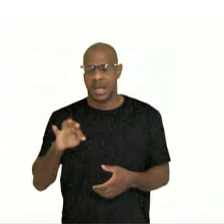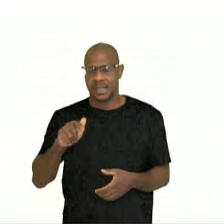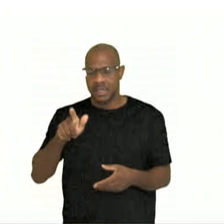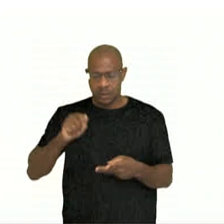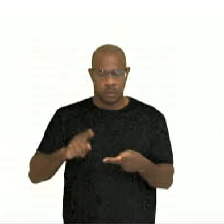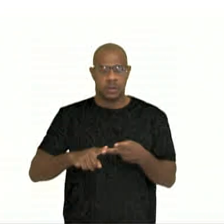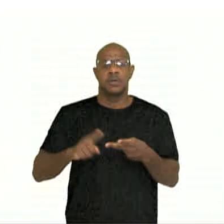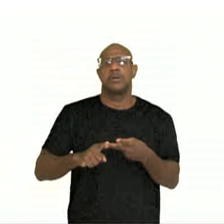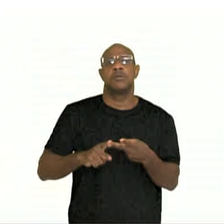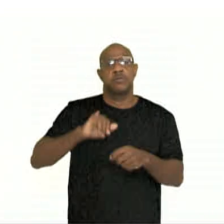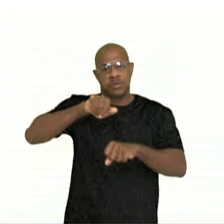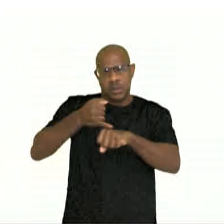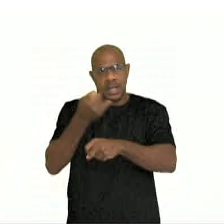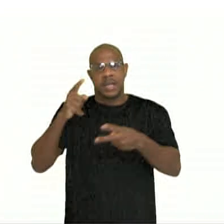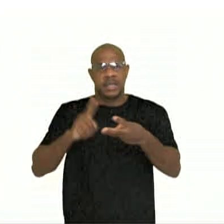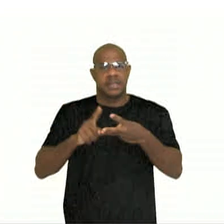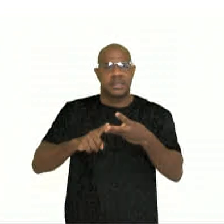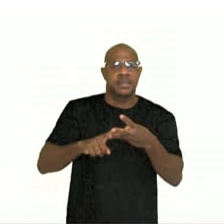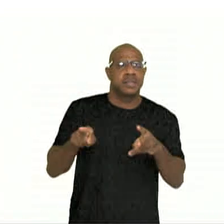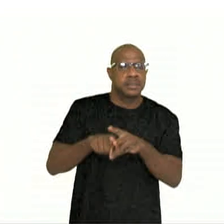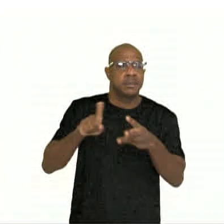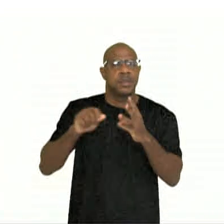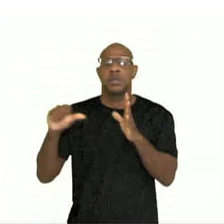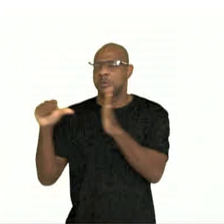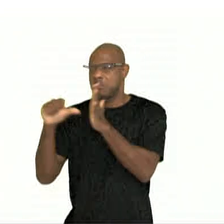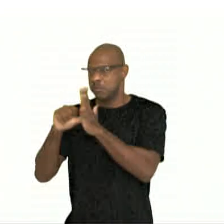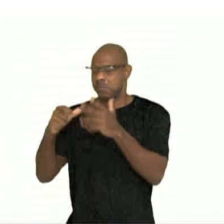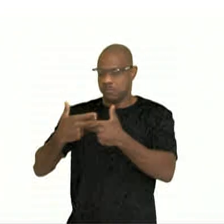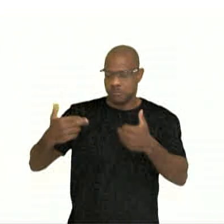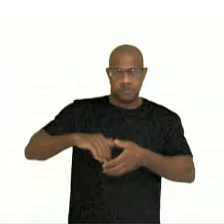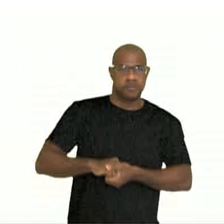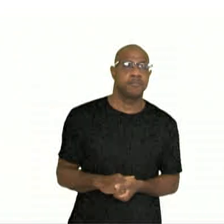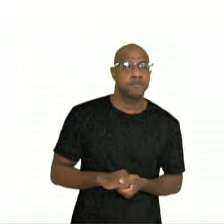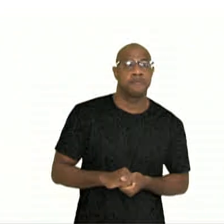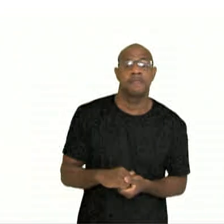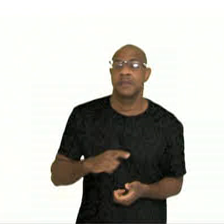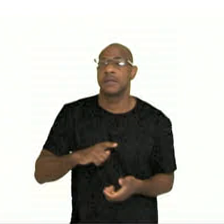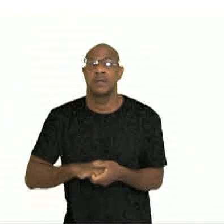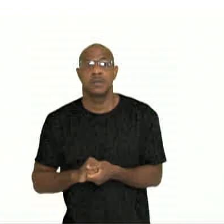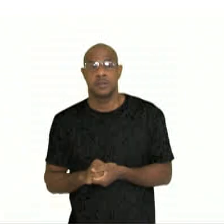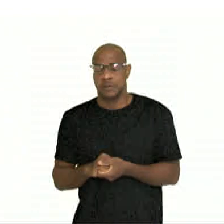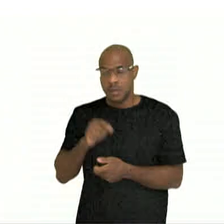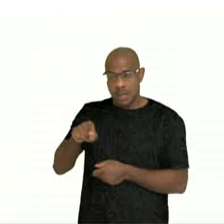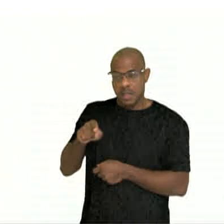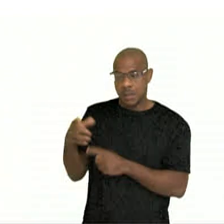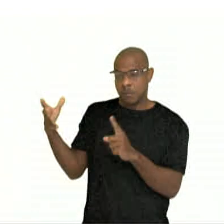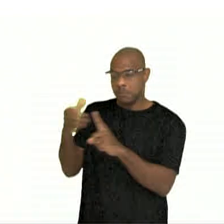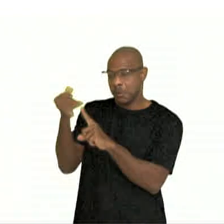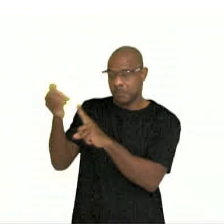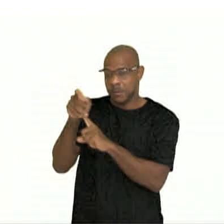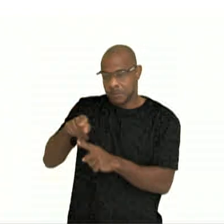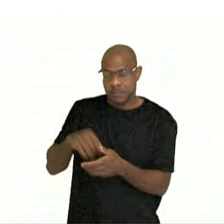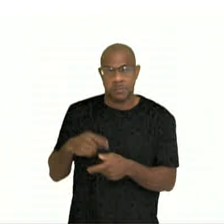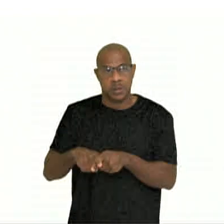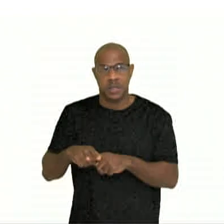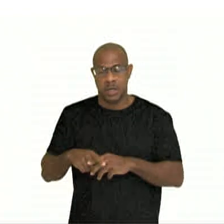lá a cidade dos filósofos, como o professor comentou com vocês. E esse domínio de tais regiões era importante, pois o mar Mediterrâneo